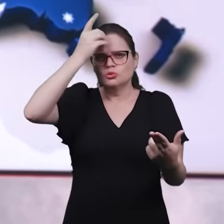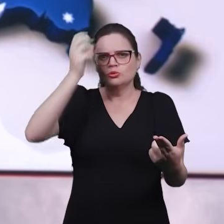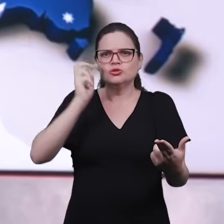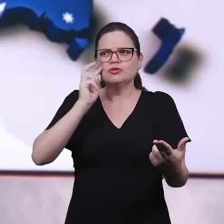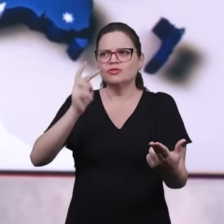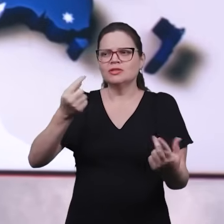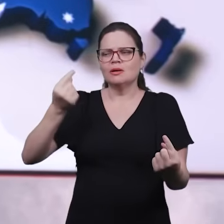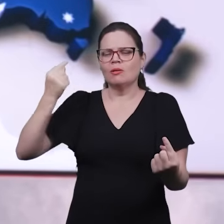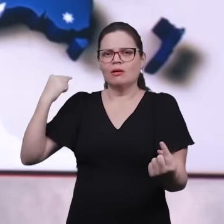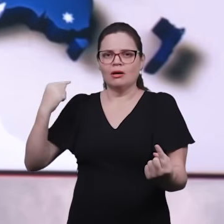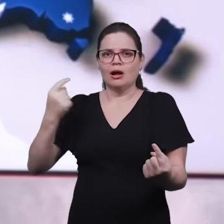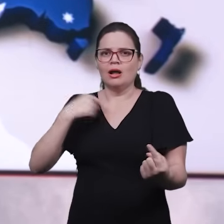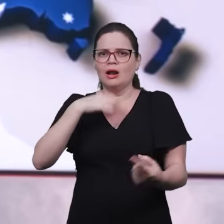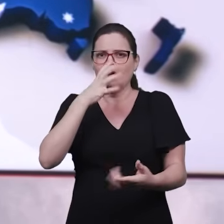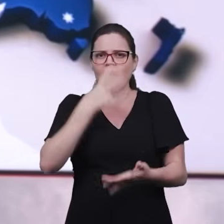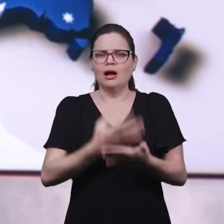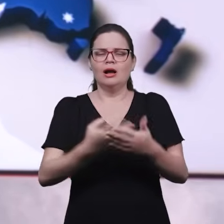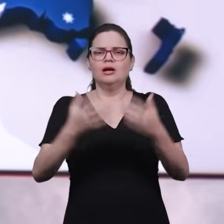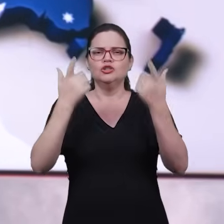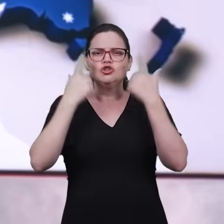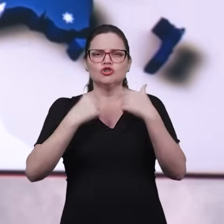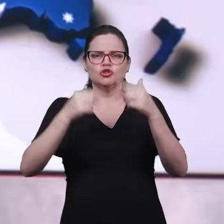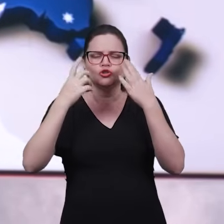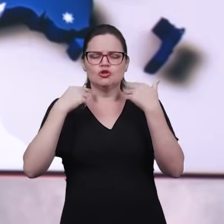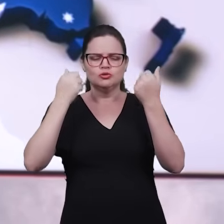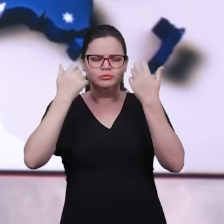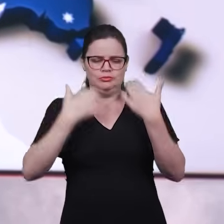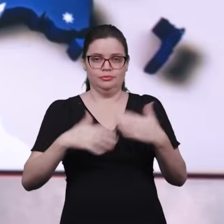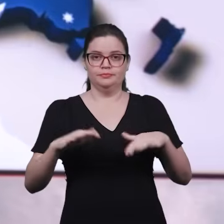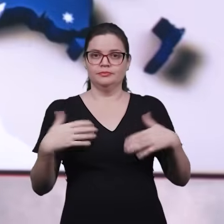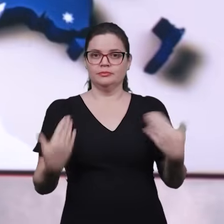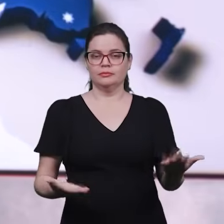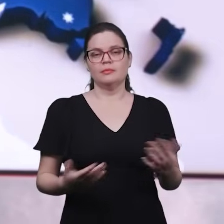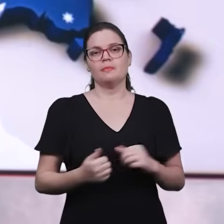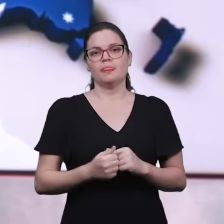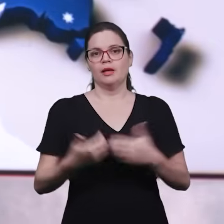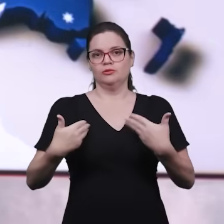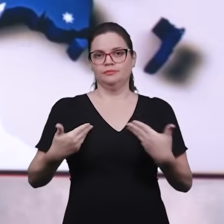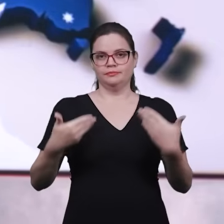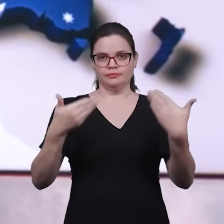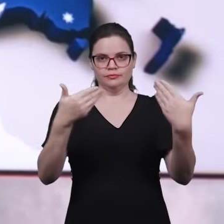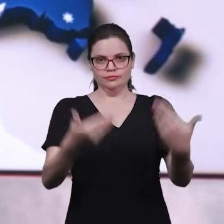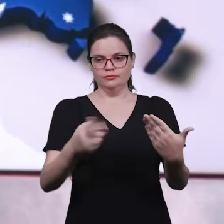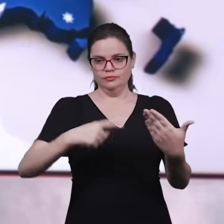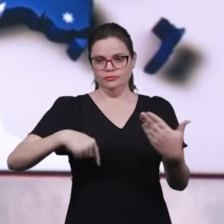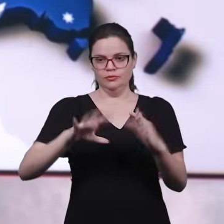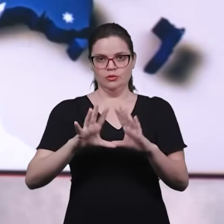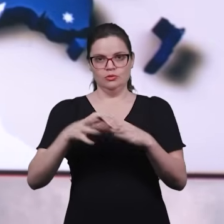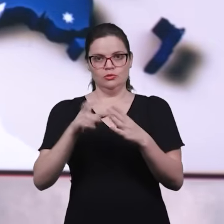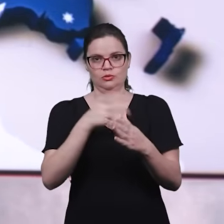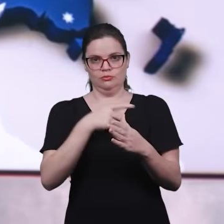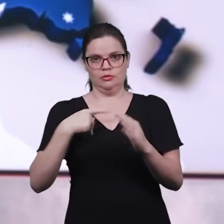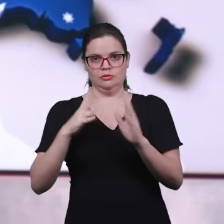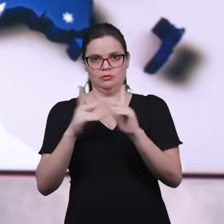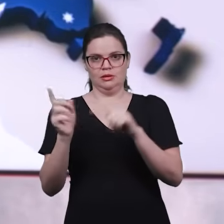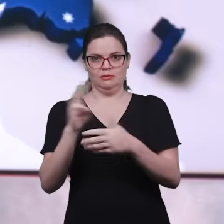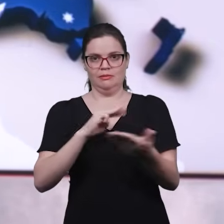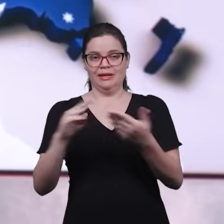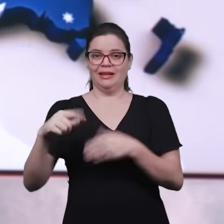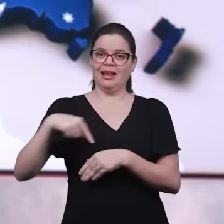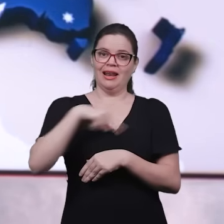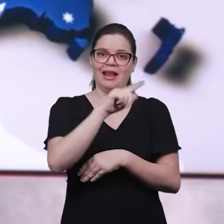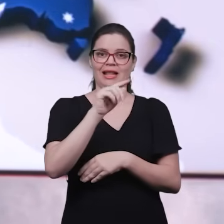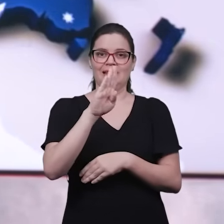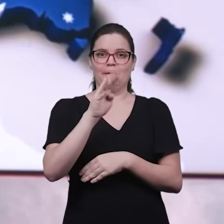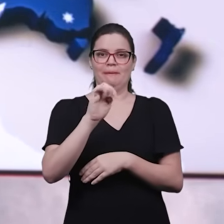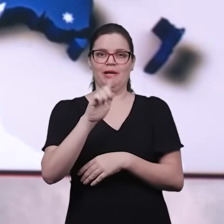um ano atrás. Ficou impressionado com o seminário. Nos convidou para um seminário na igreja